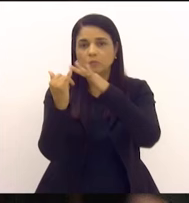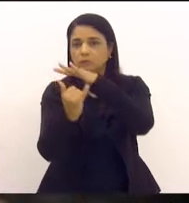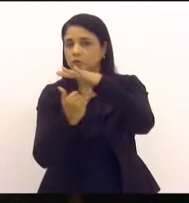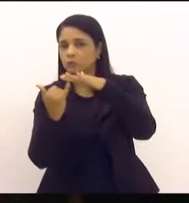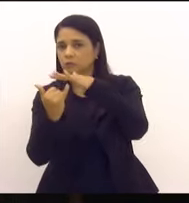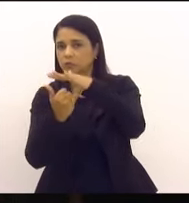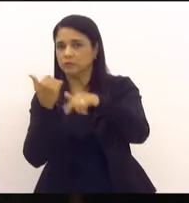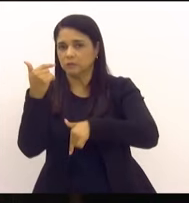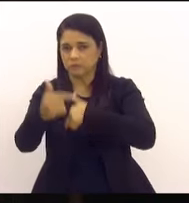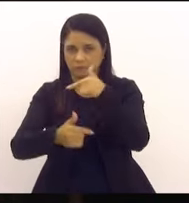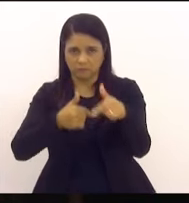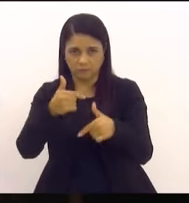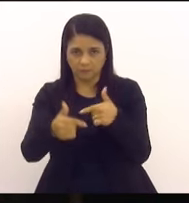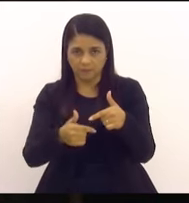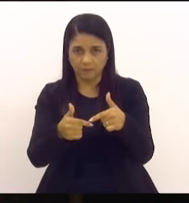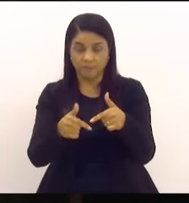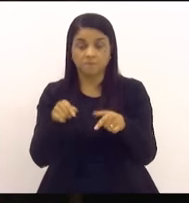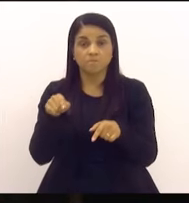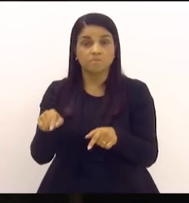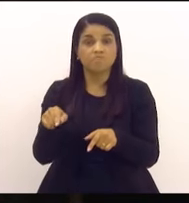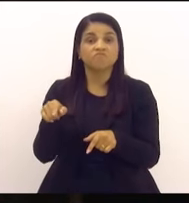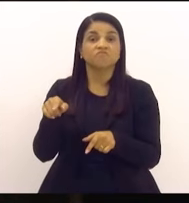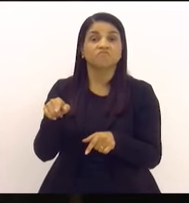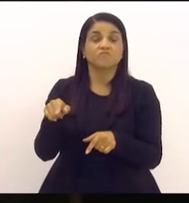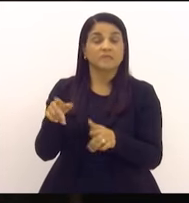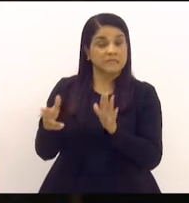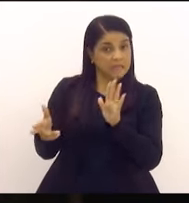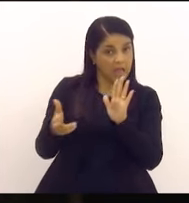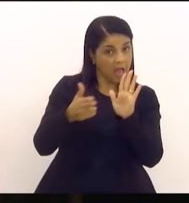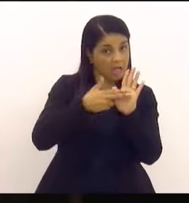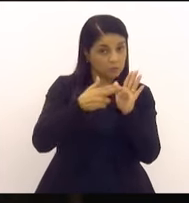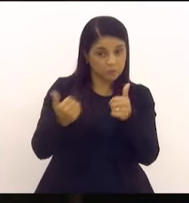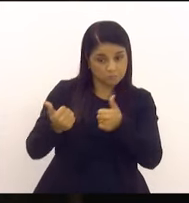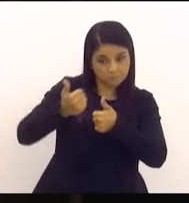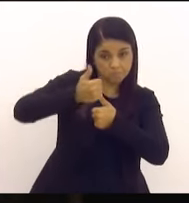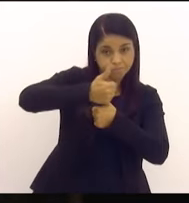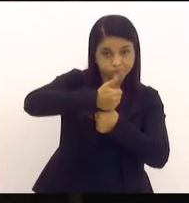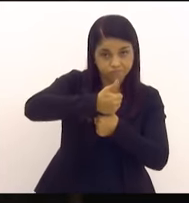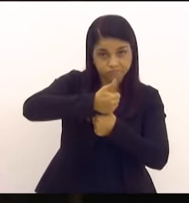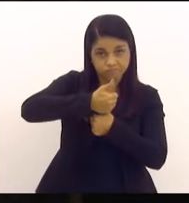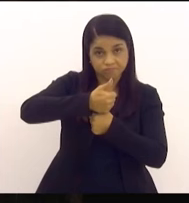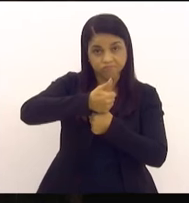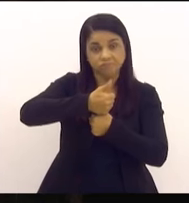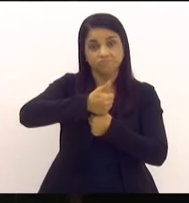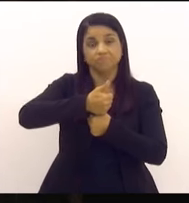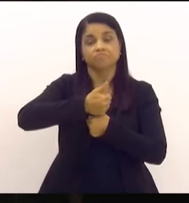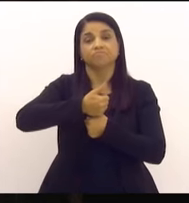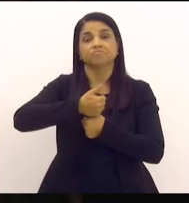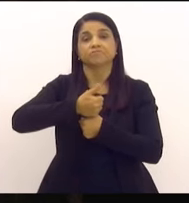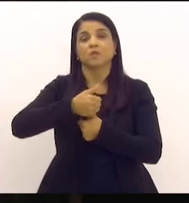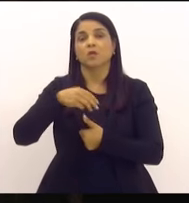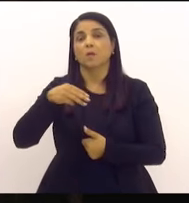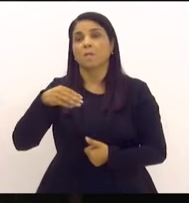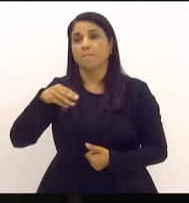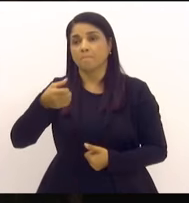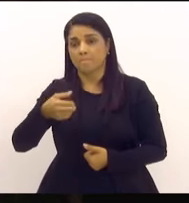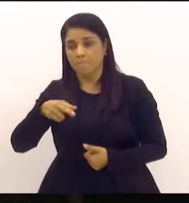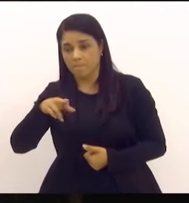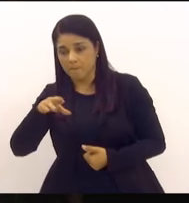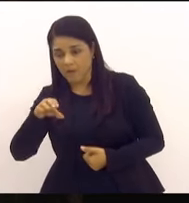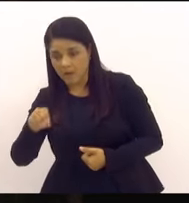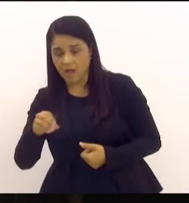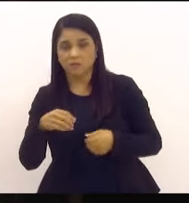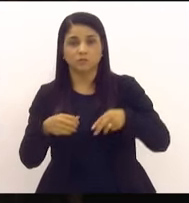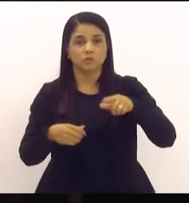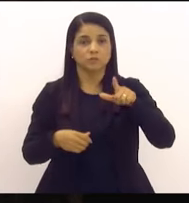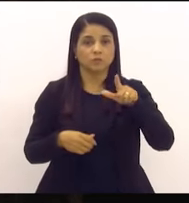instituição. E se ele vier a assumir, Márcio, Luiz Carlos, Márcia, do